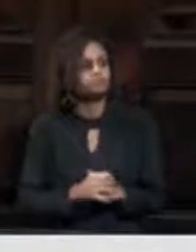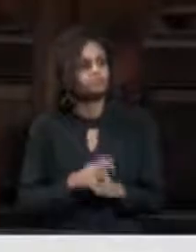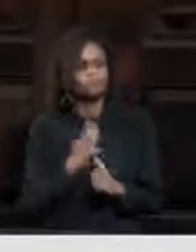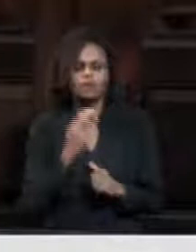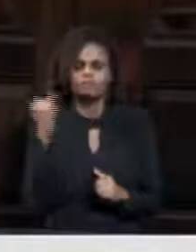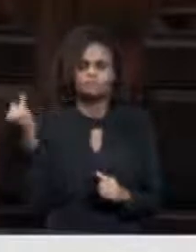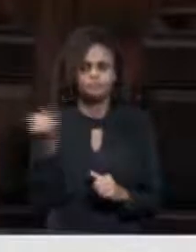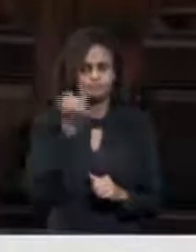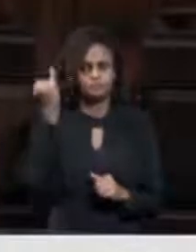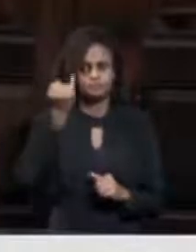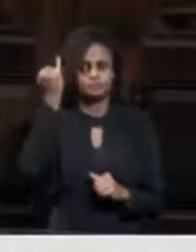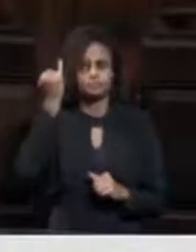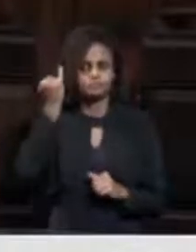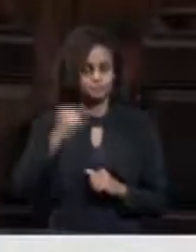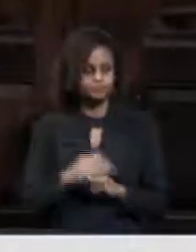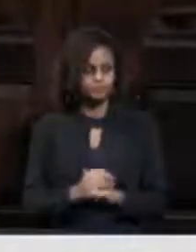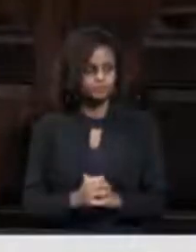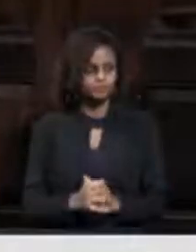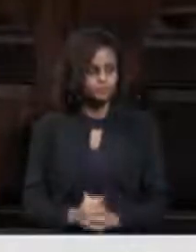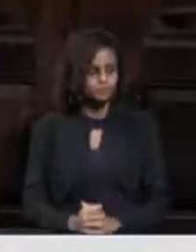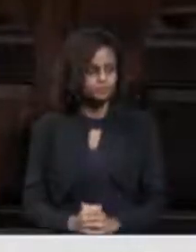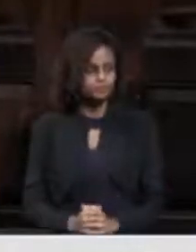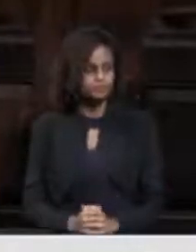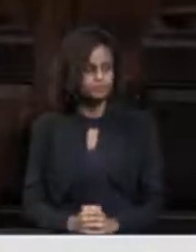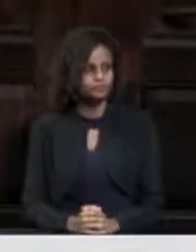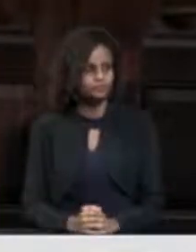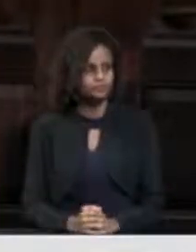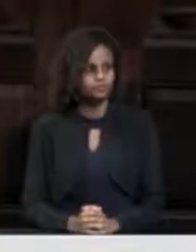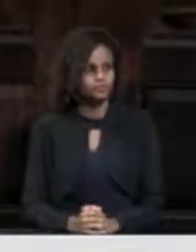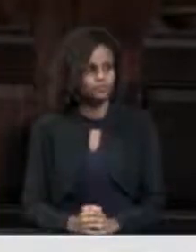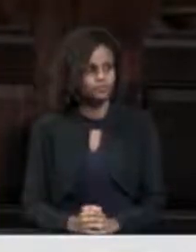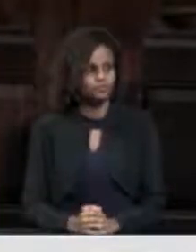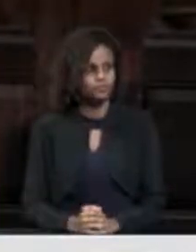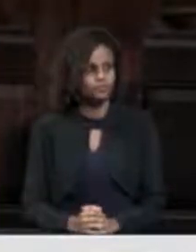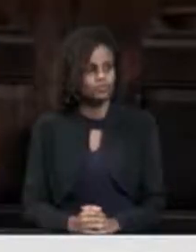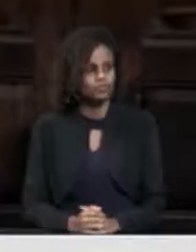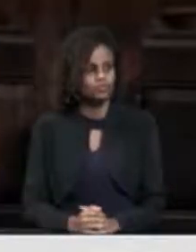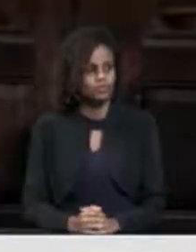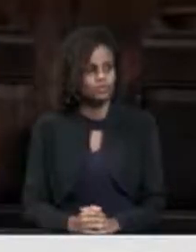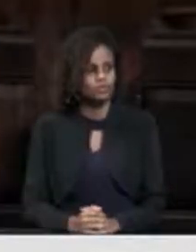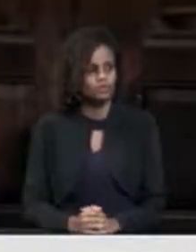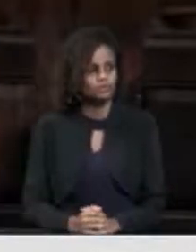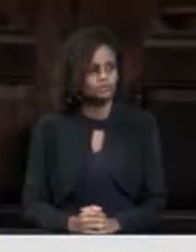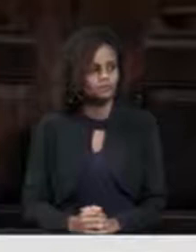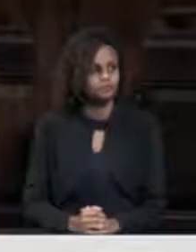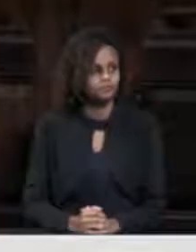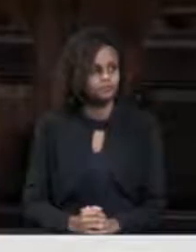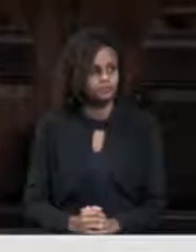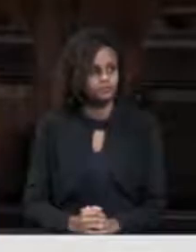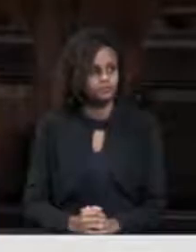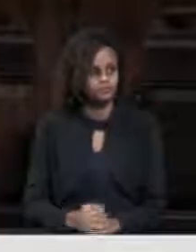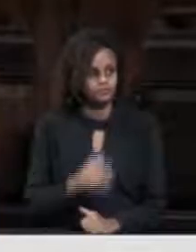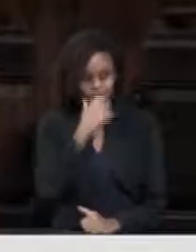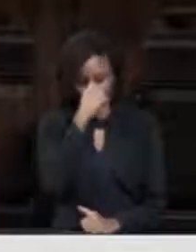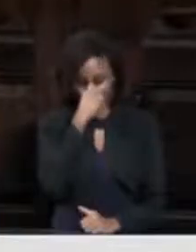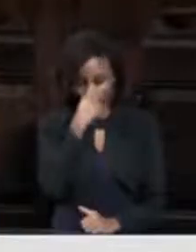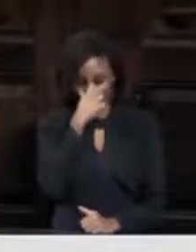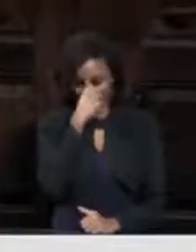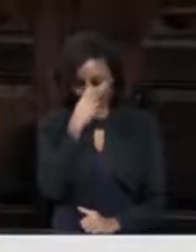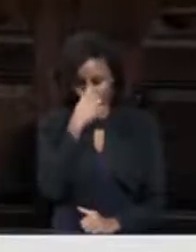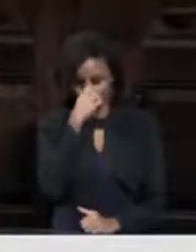mais importantes de um governo na administração de suas políticas públicas.